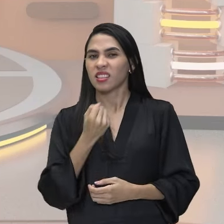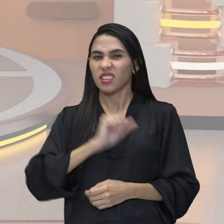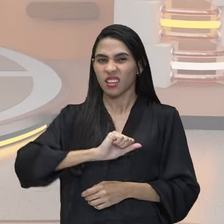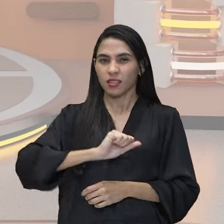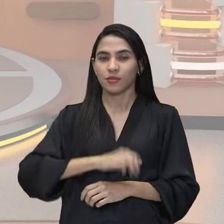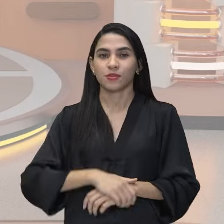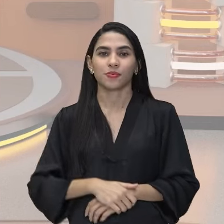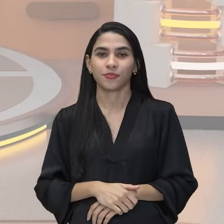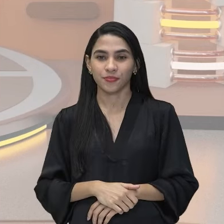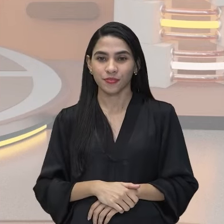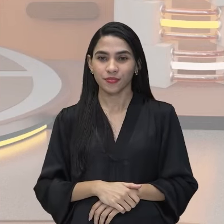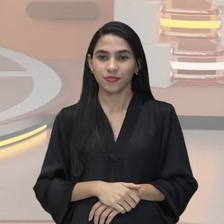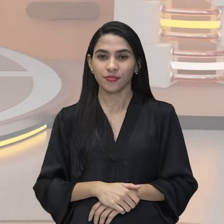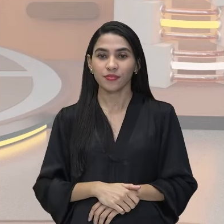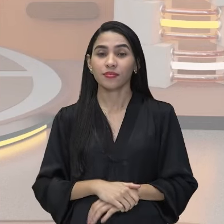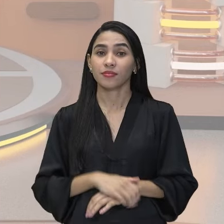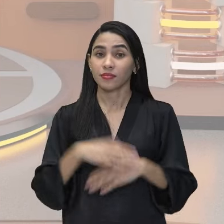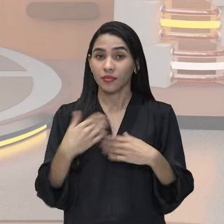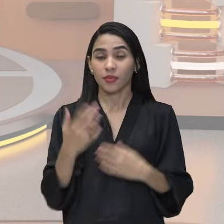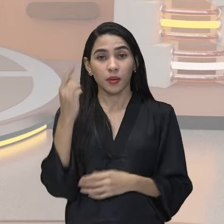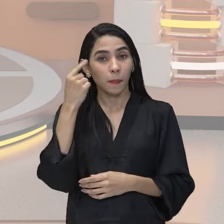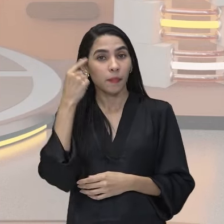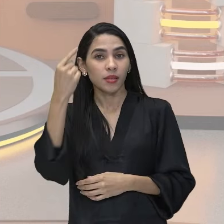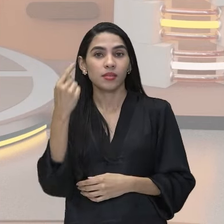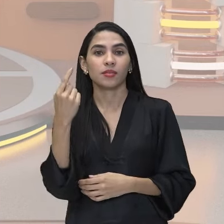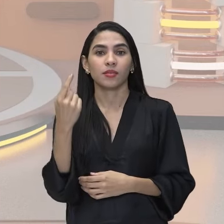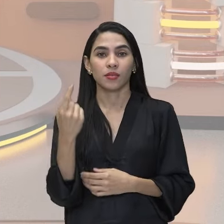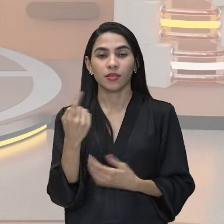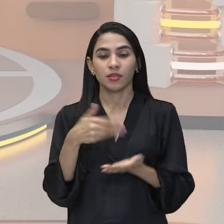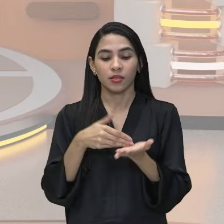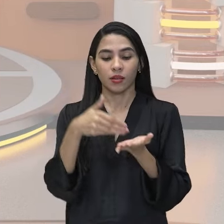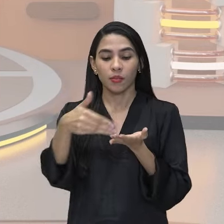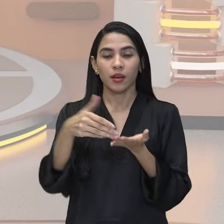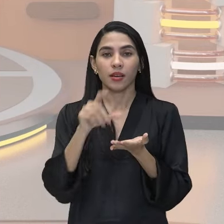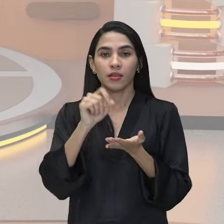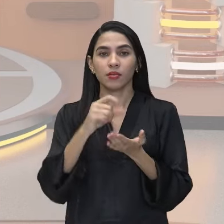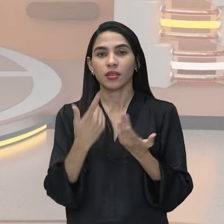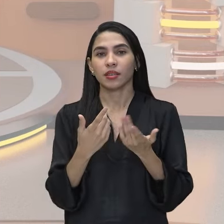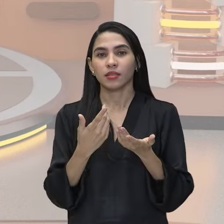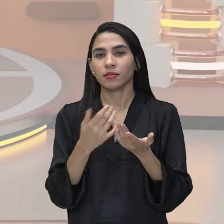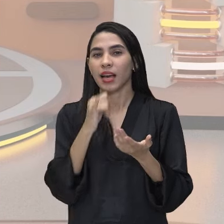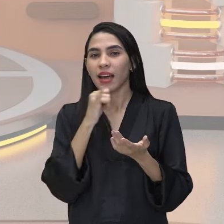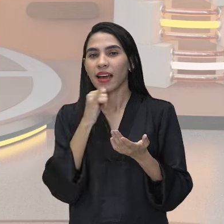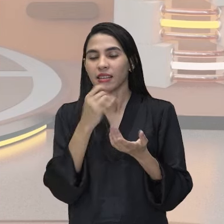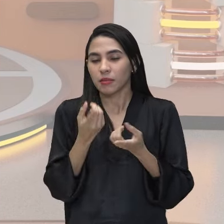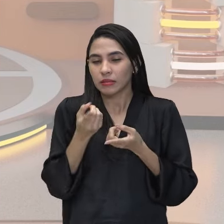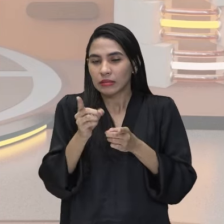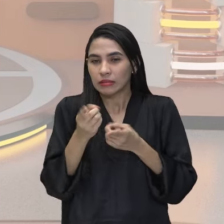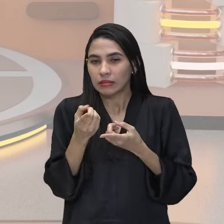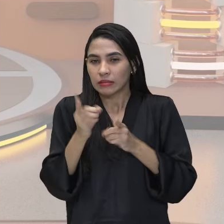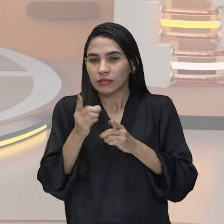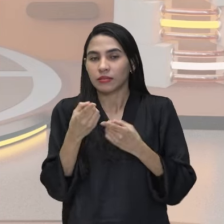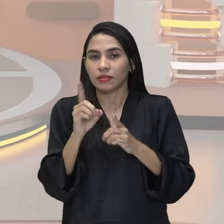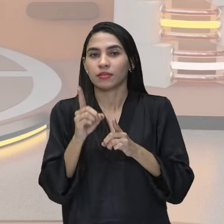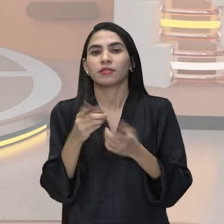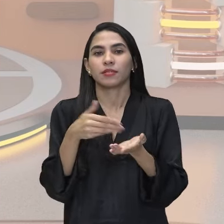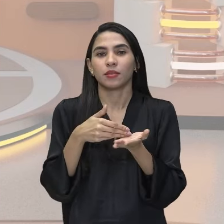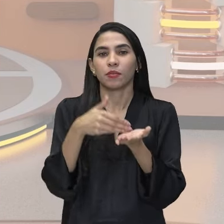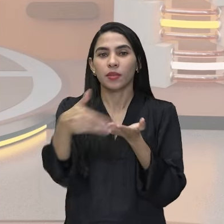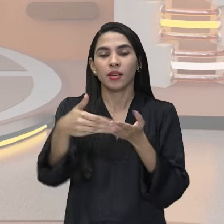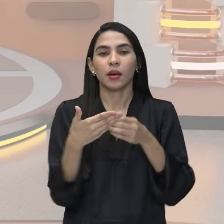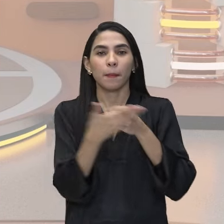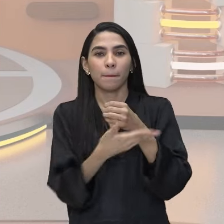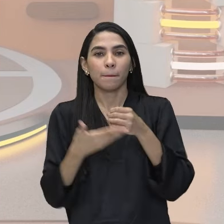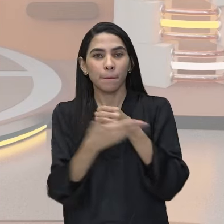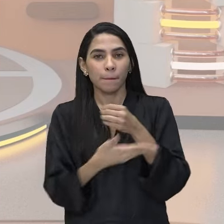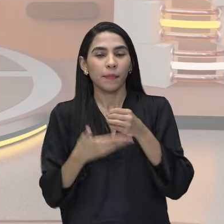Perfeito? Então, esse foi um dos pensadores que começa a dar o pontapé, vamos dizer assim, o pontapé inicial, as bases